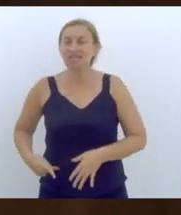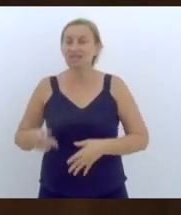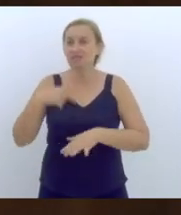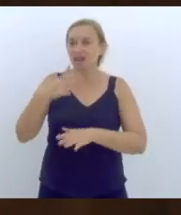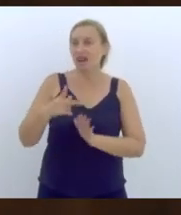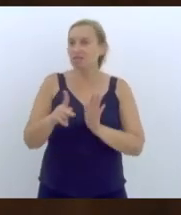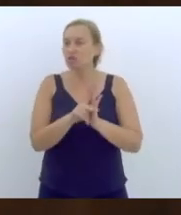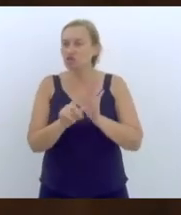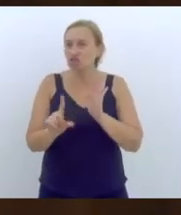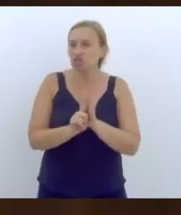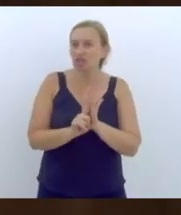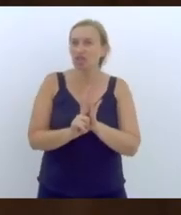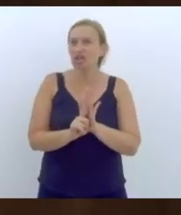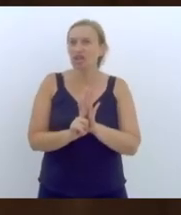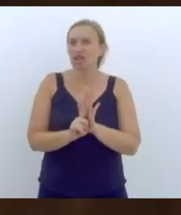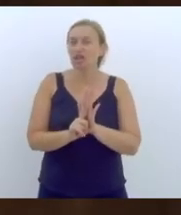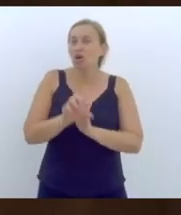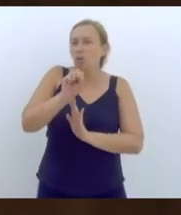projeto de lei